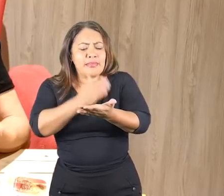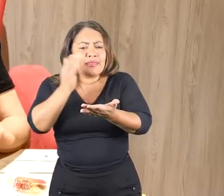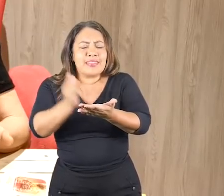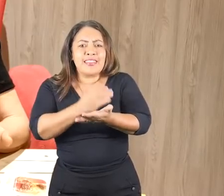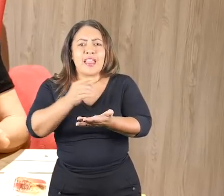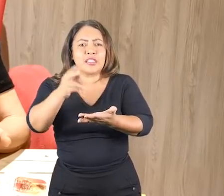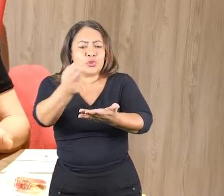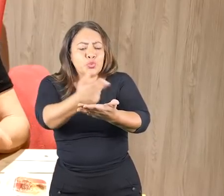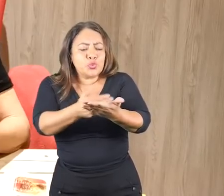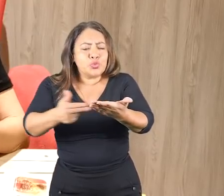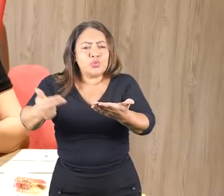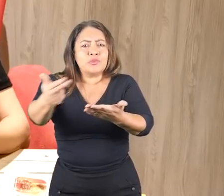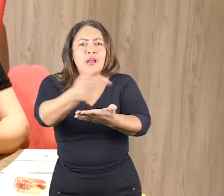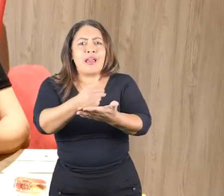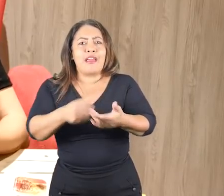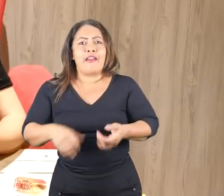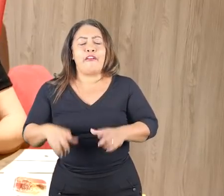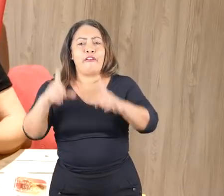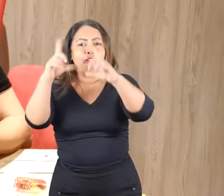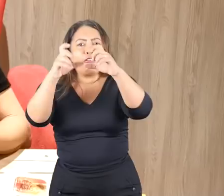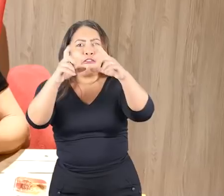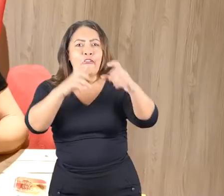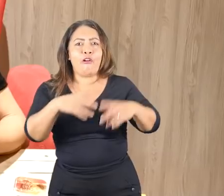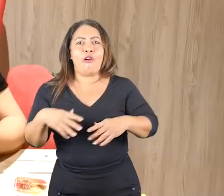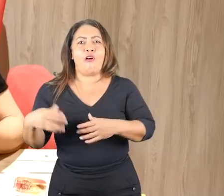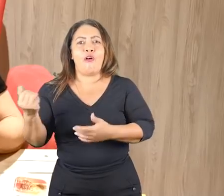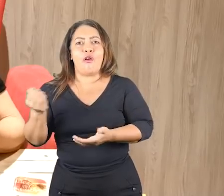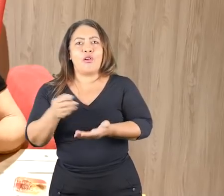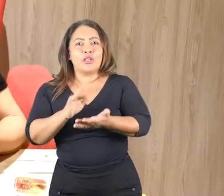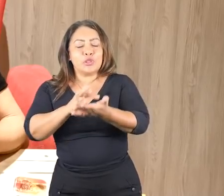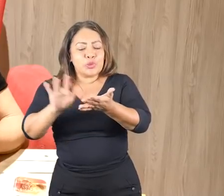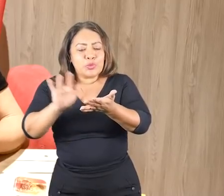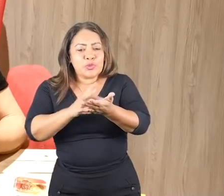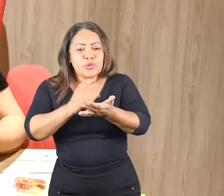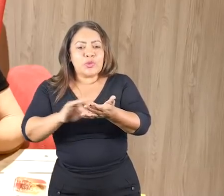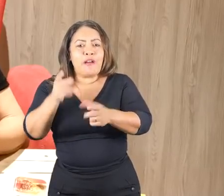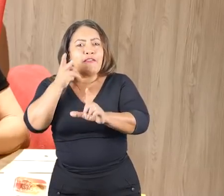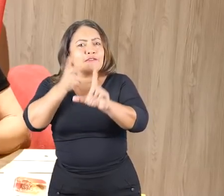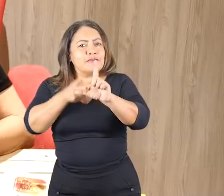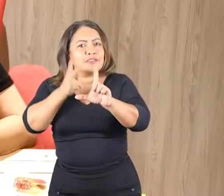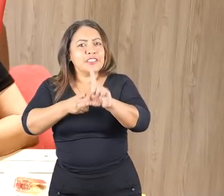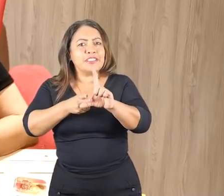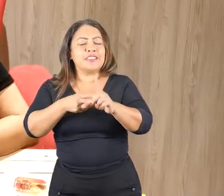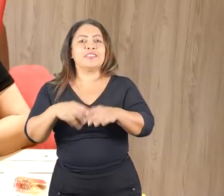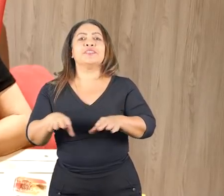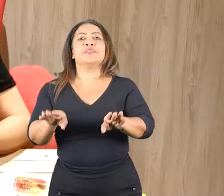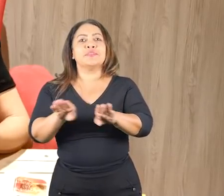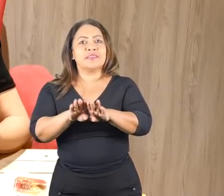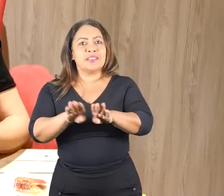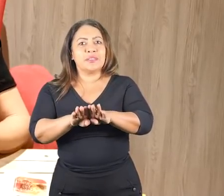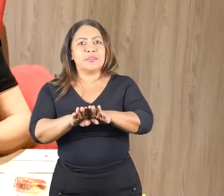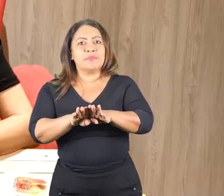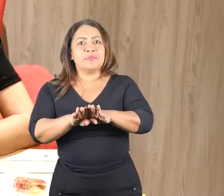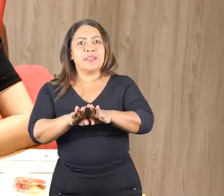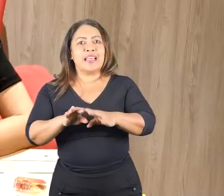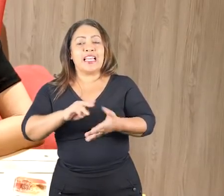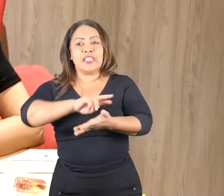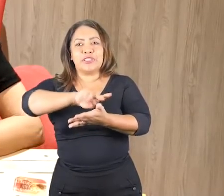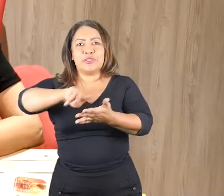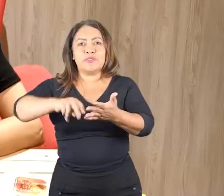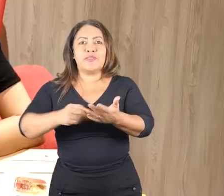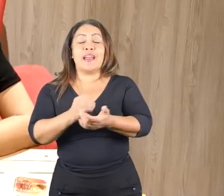com fotos, vídeos com mensagens da professora, das crianças da turma, assistentes e